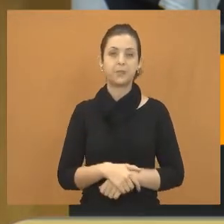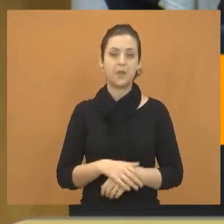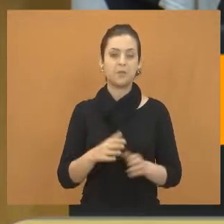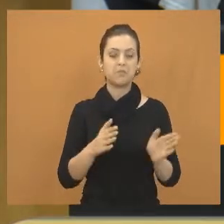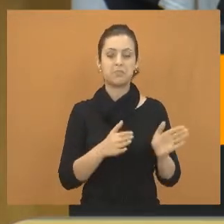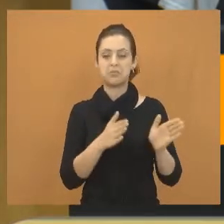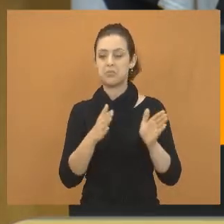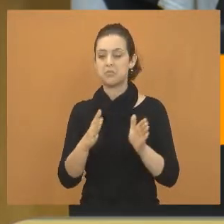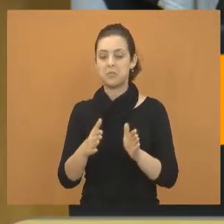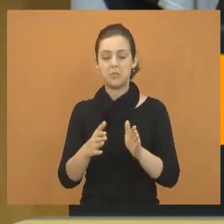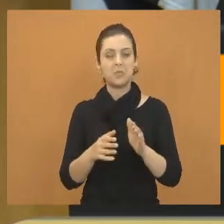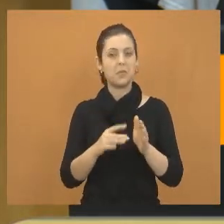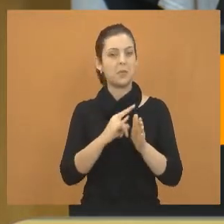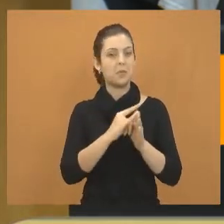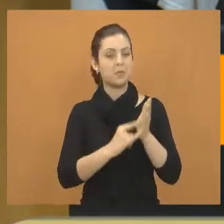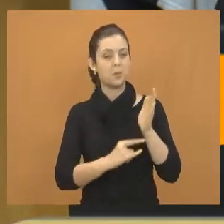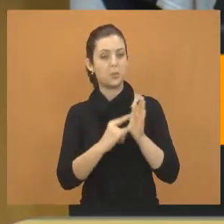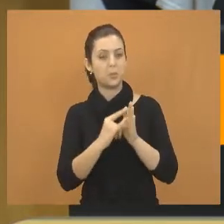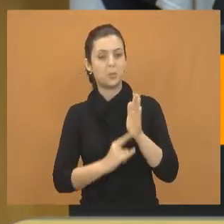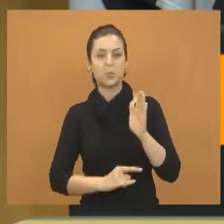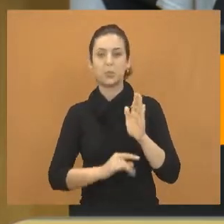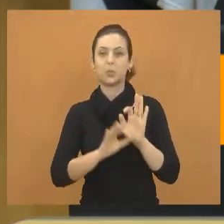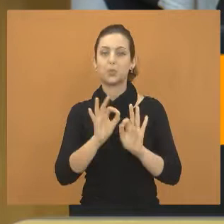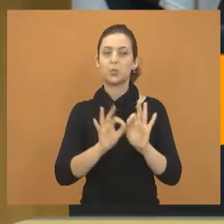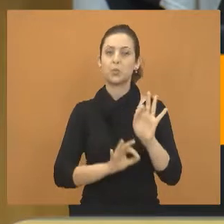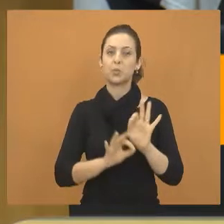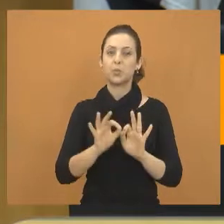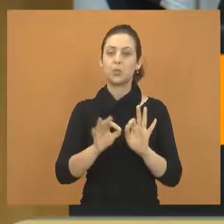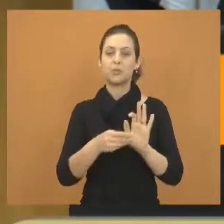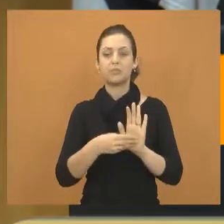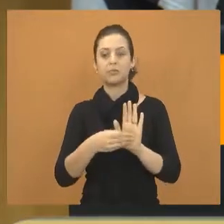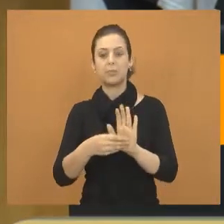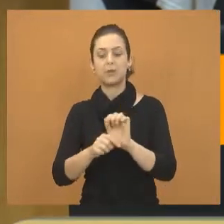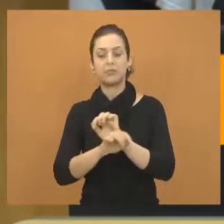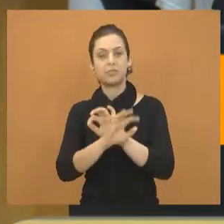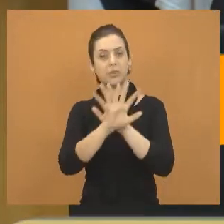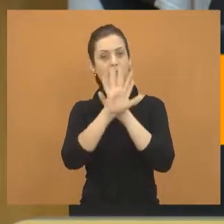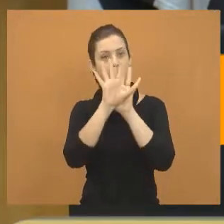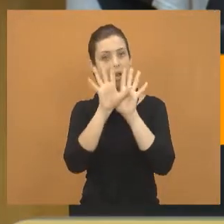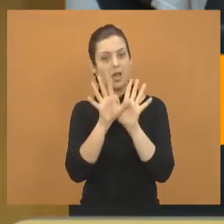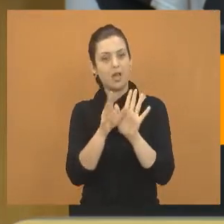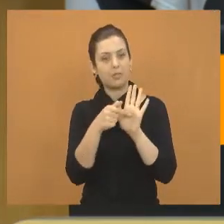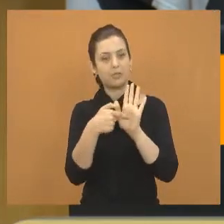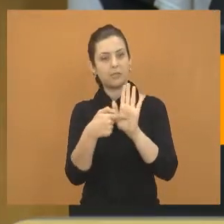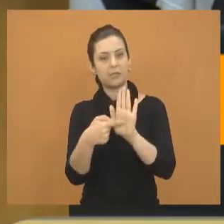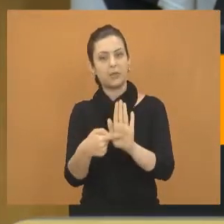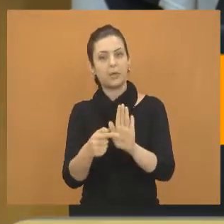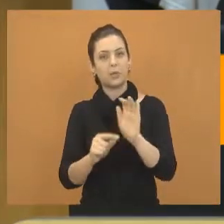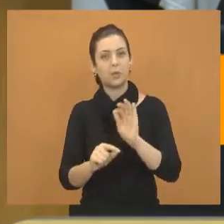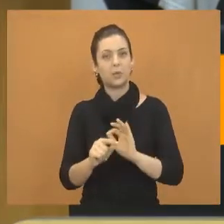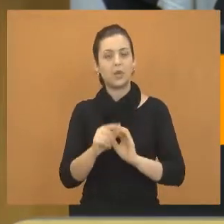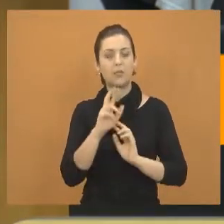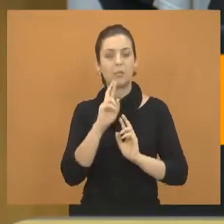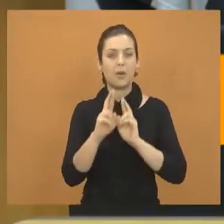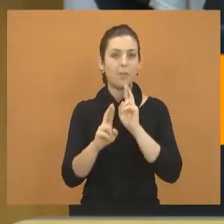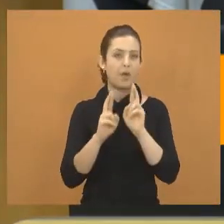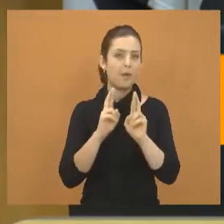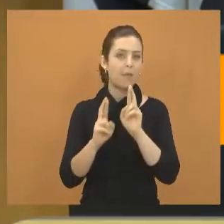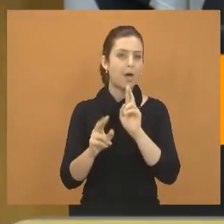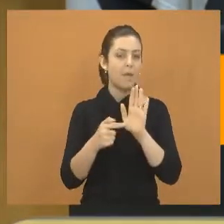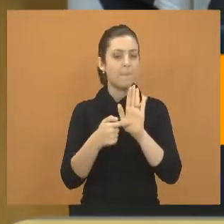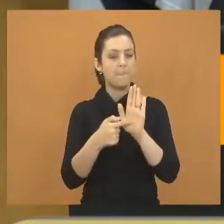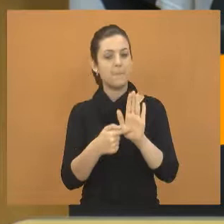quê? Ele vem fazer frente para dar a transparência, tá, nos resultados,